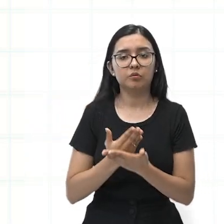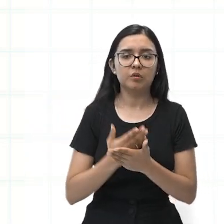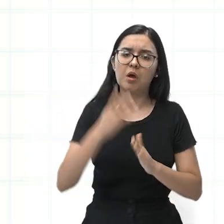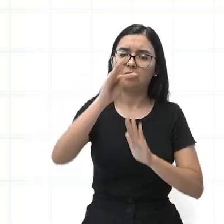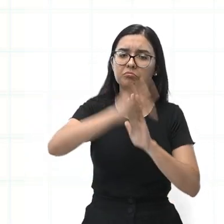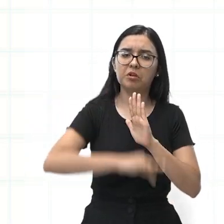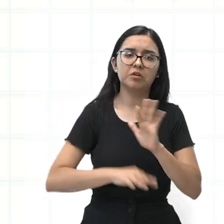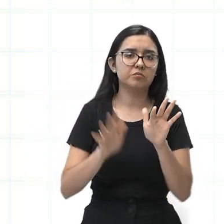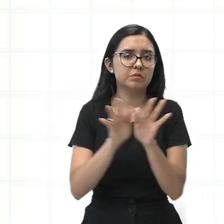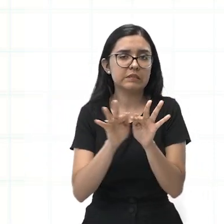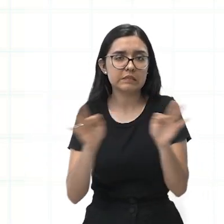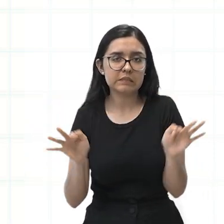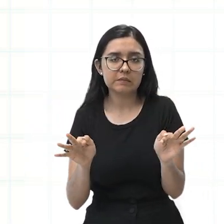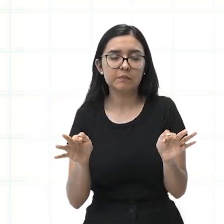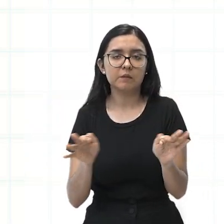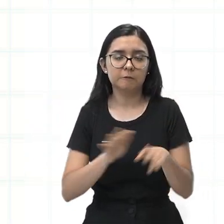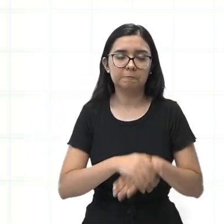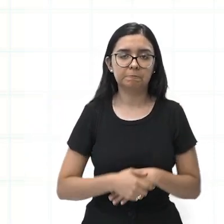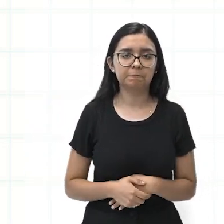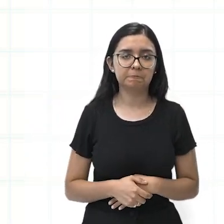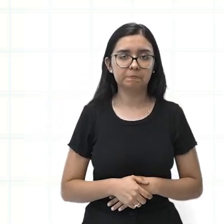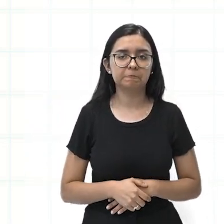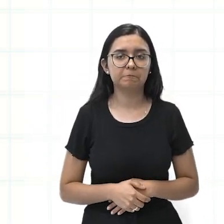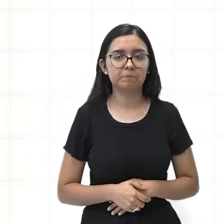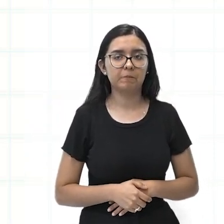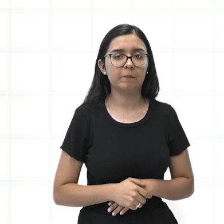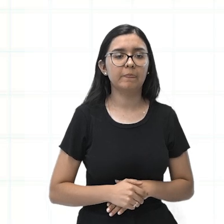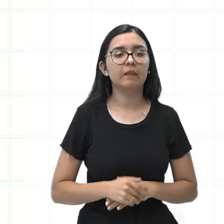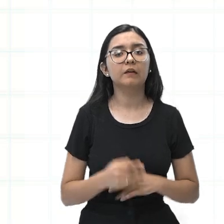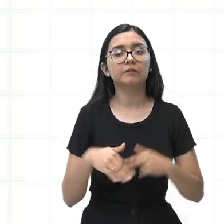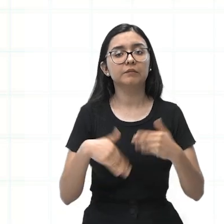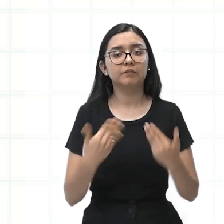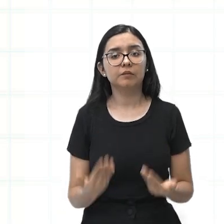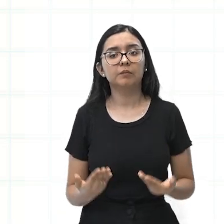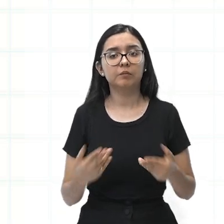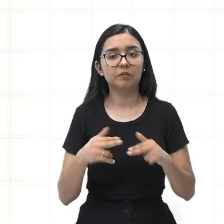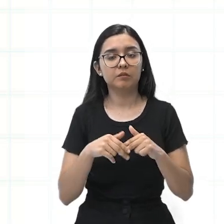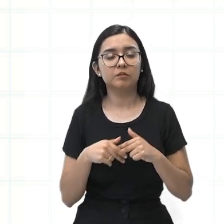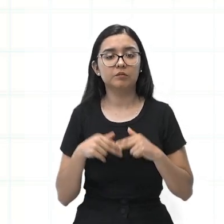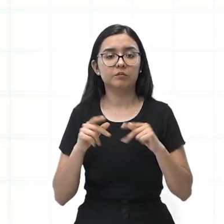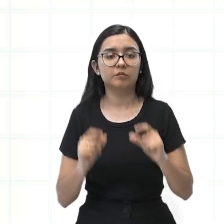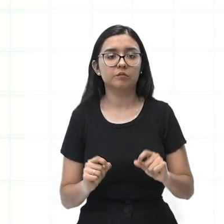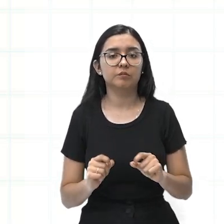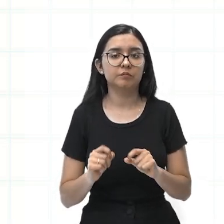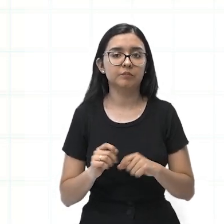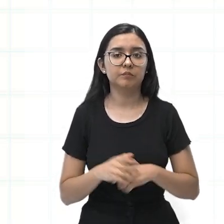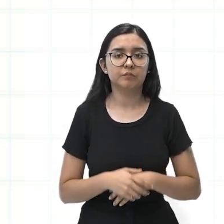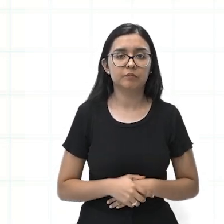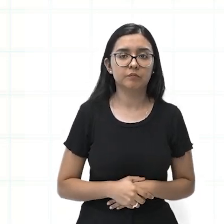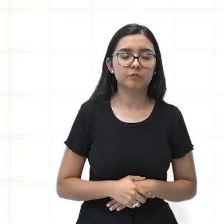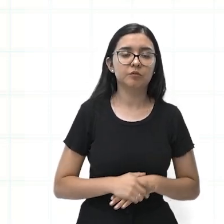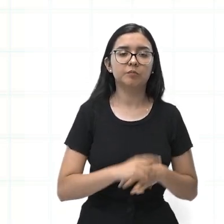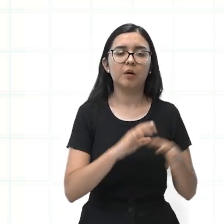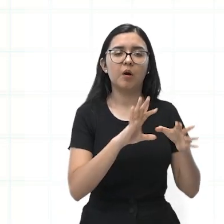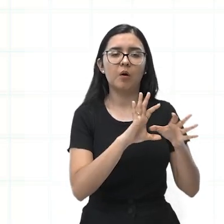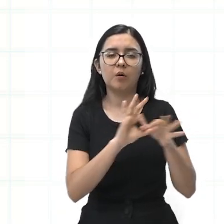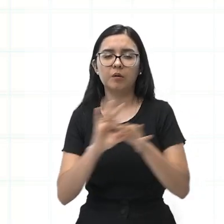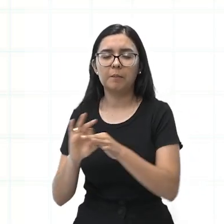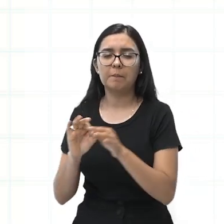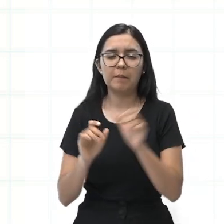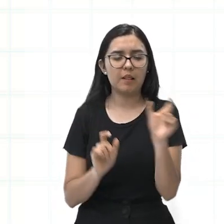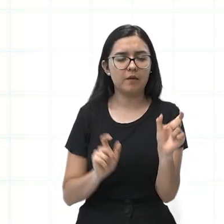bem curto e a partir da conexão, a partir de uma conexão ali,